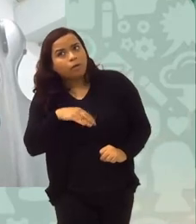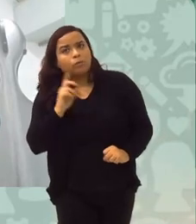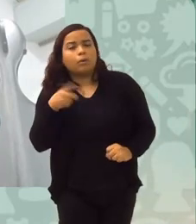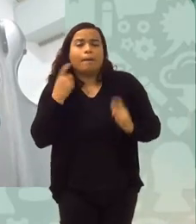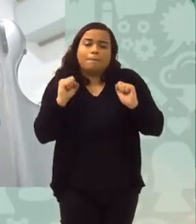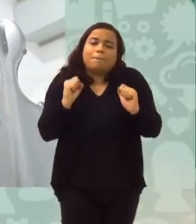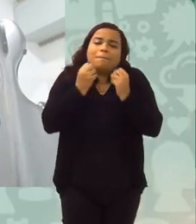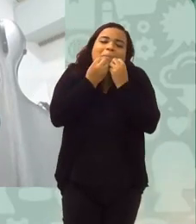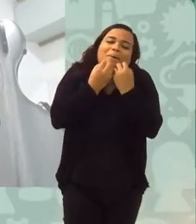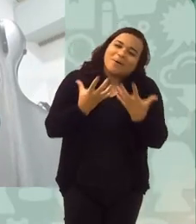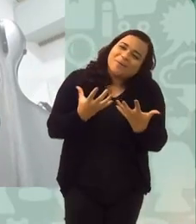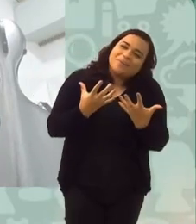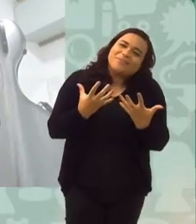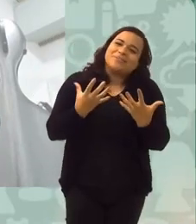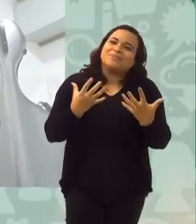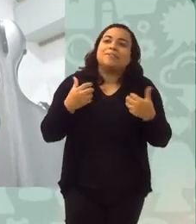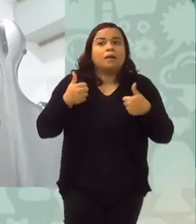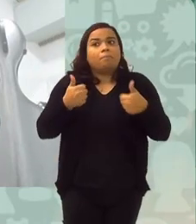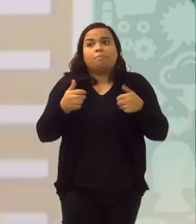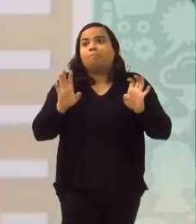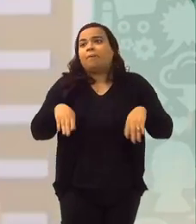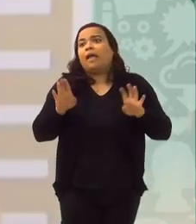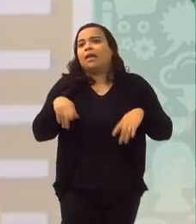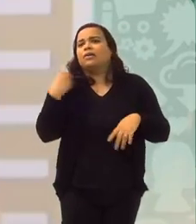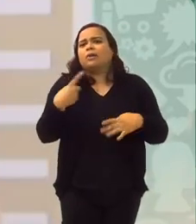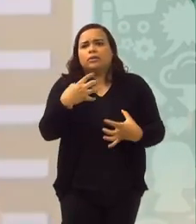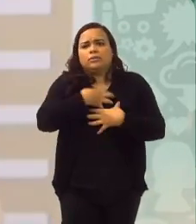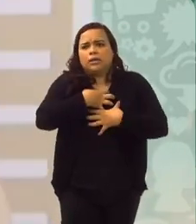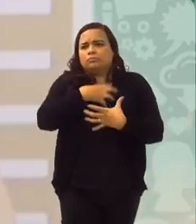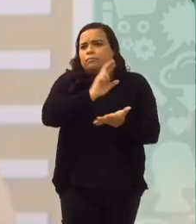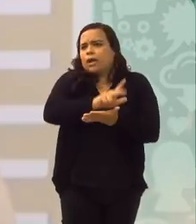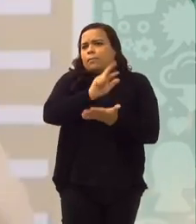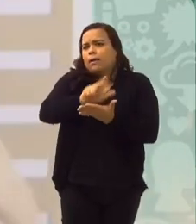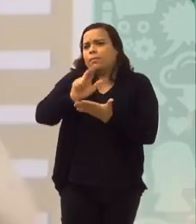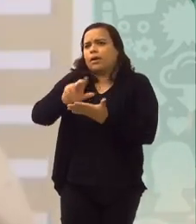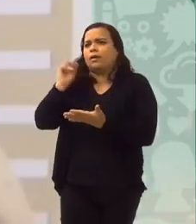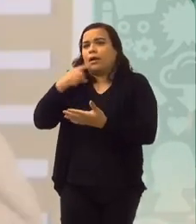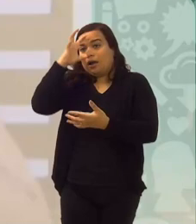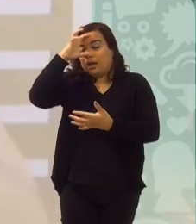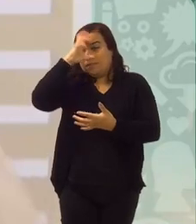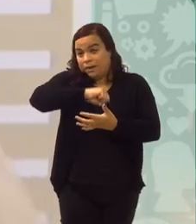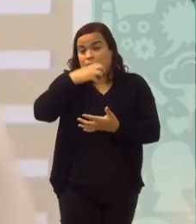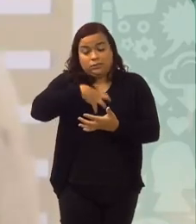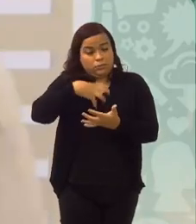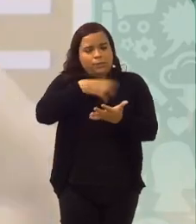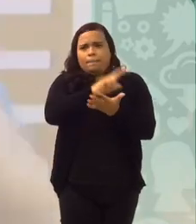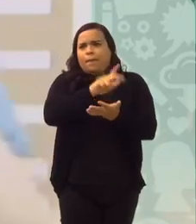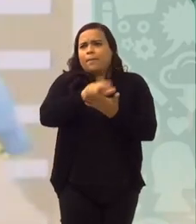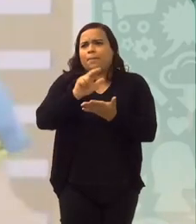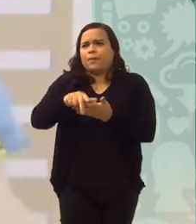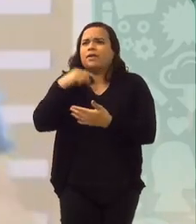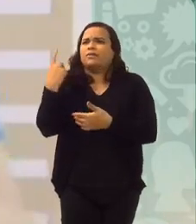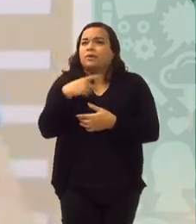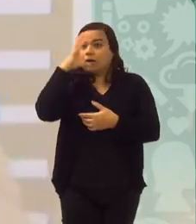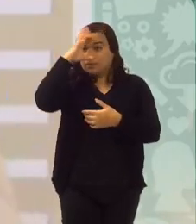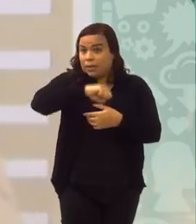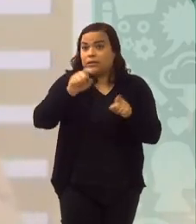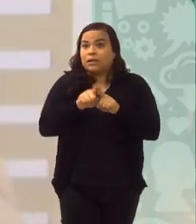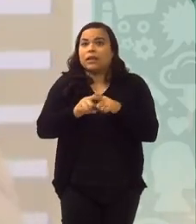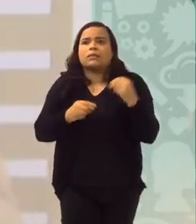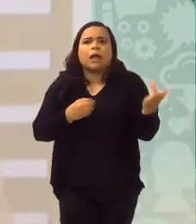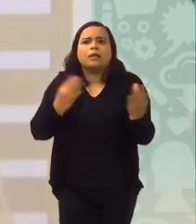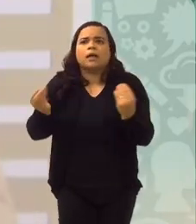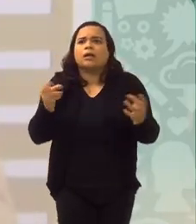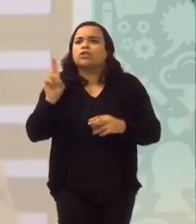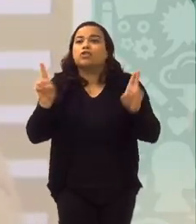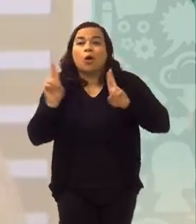ser um vilão, a gente pode ser um mocinho, e tá tudo bem, porque a gente pode sentir, a gente aprende a sentir, e principalmente